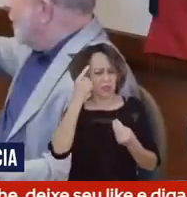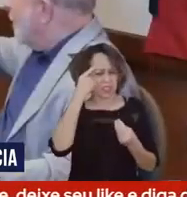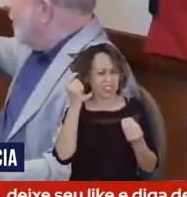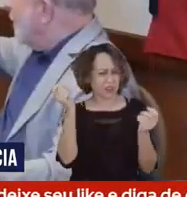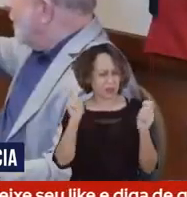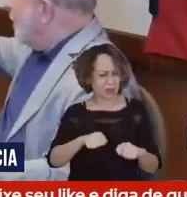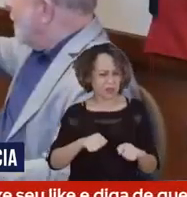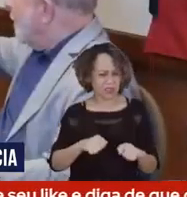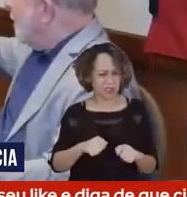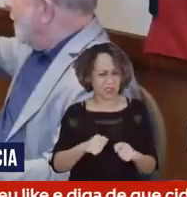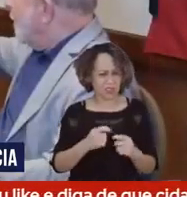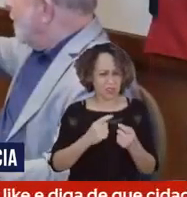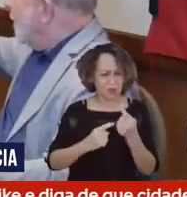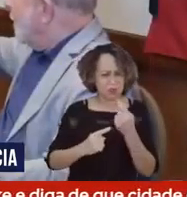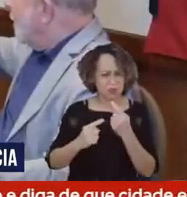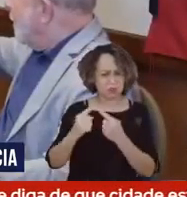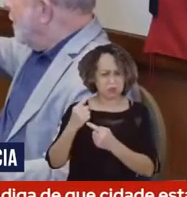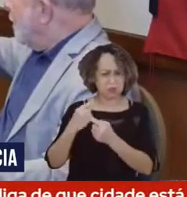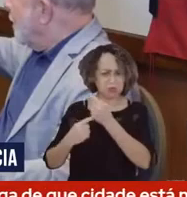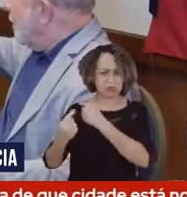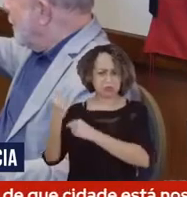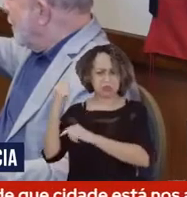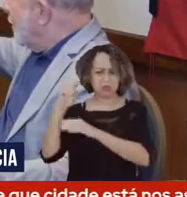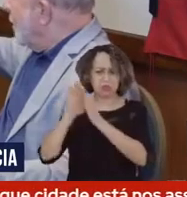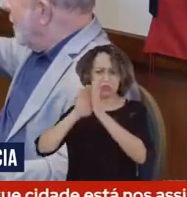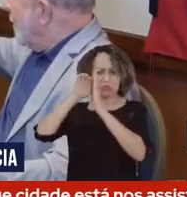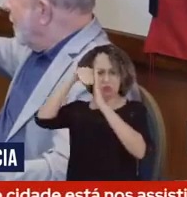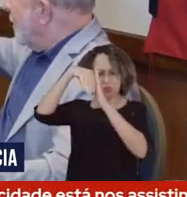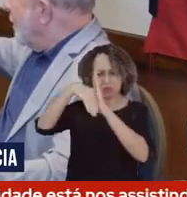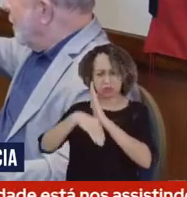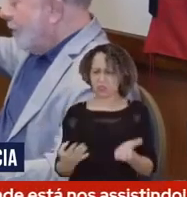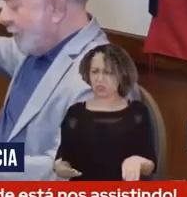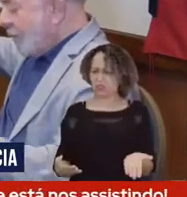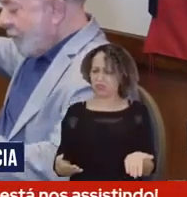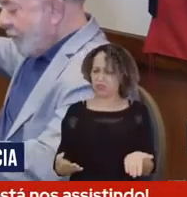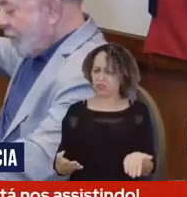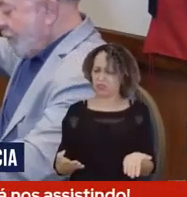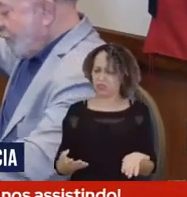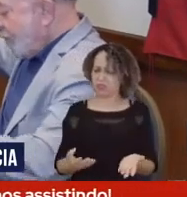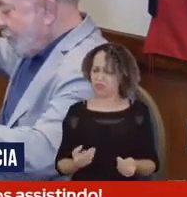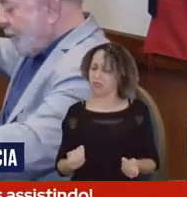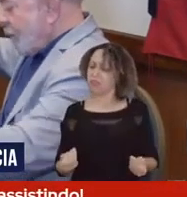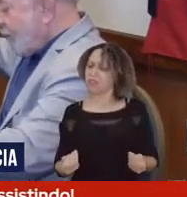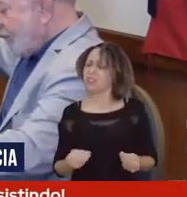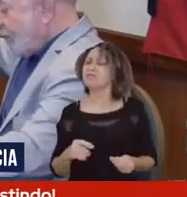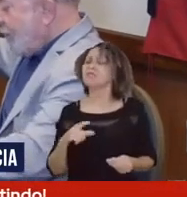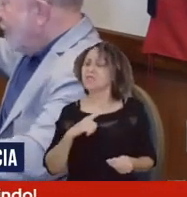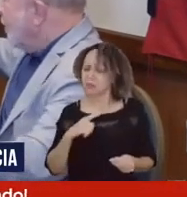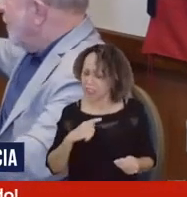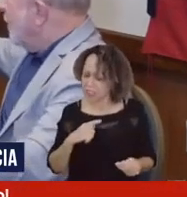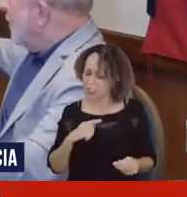aqui. Inclusive que já tinham passado por uma ditadura e continuam aqui.